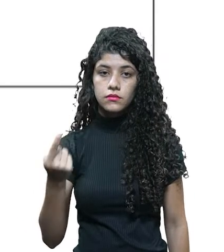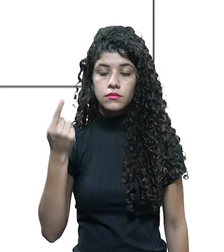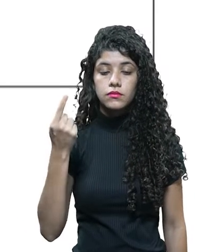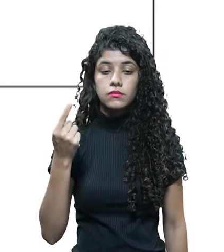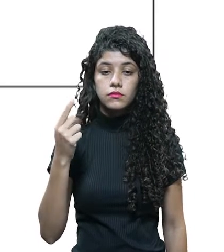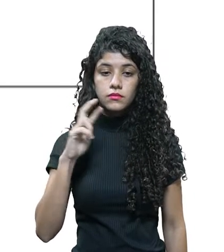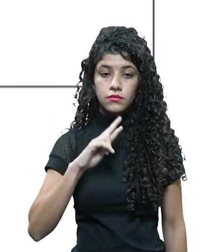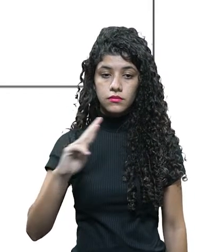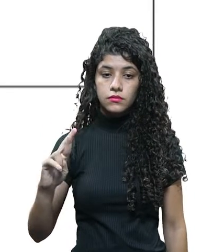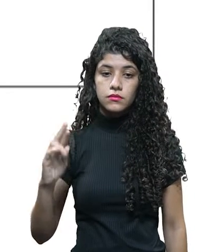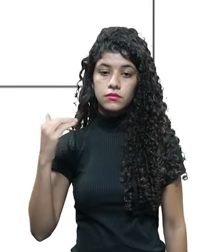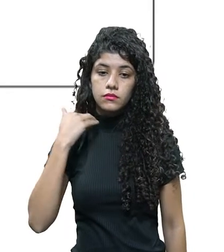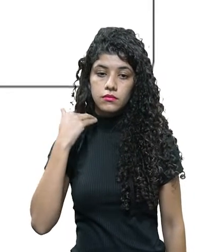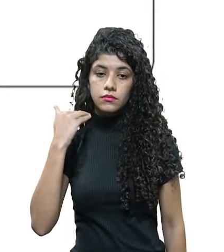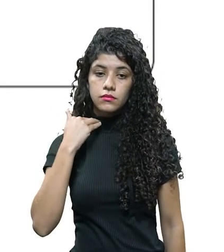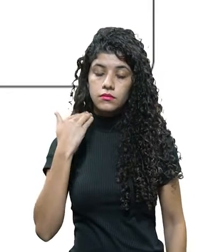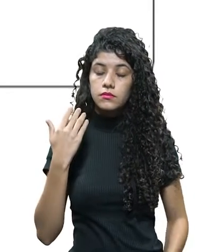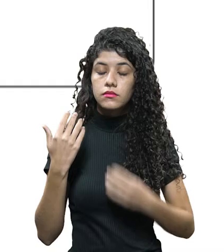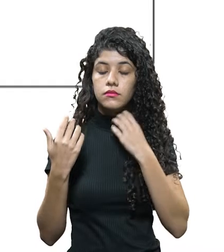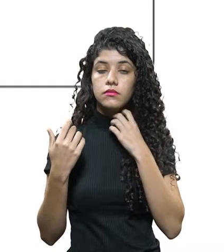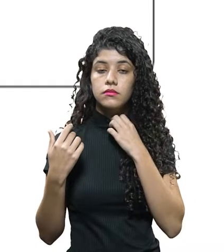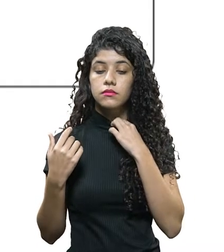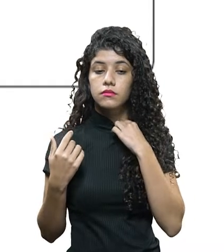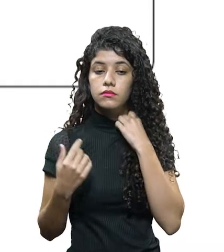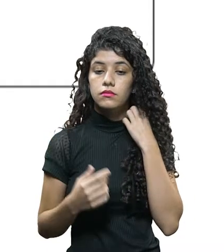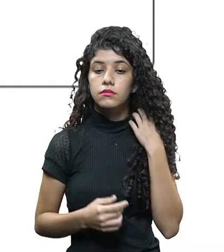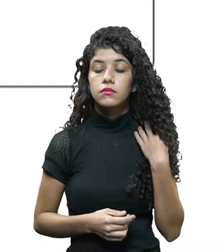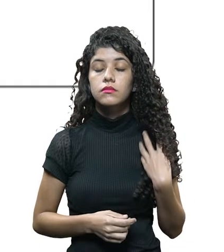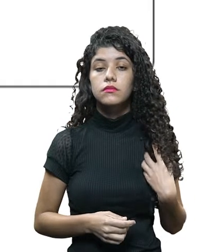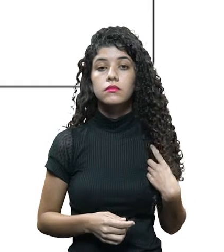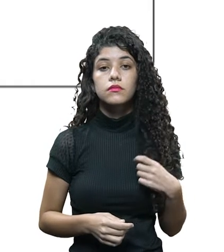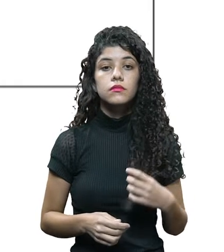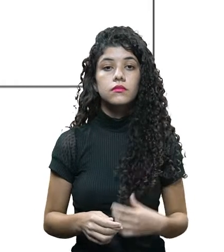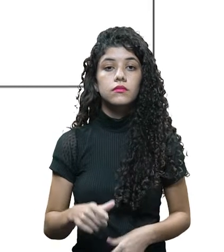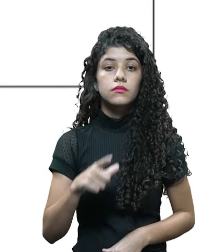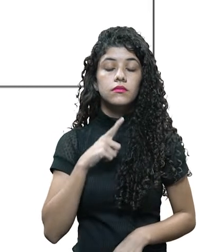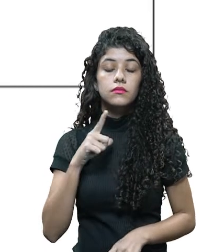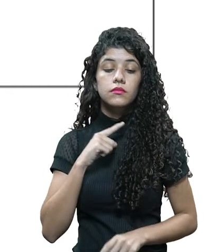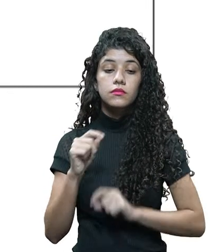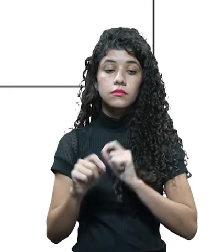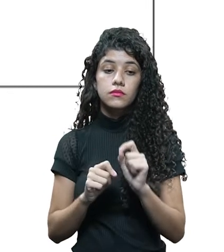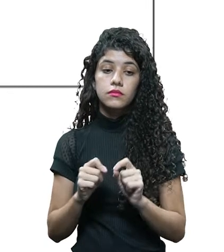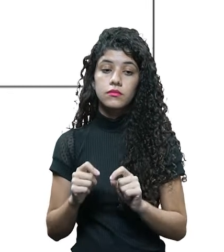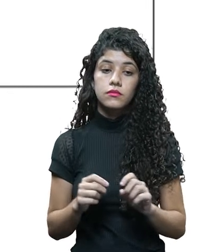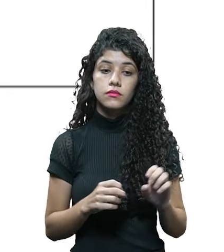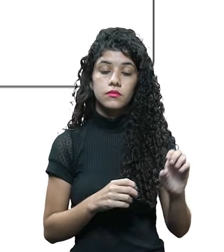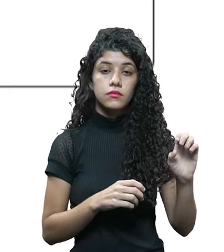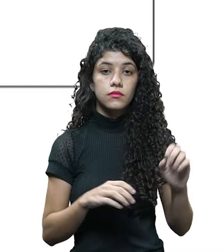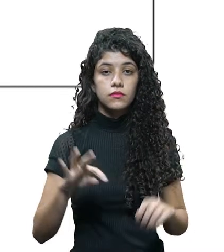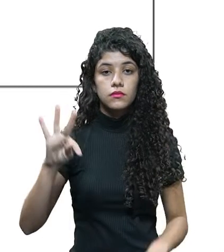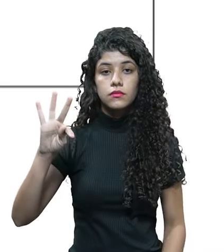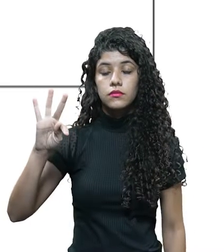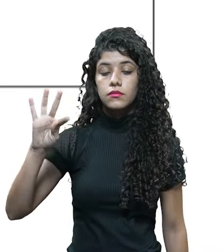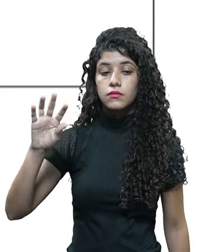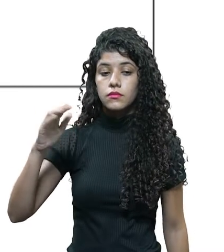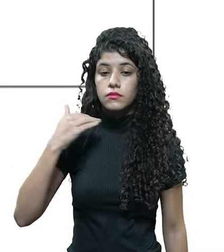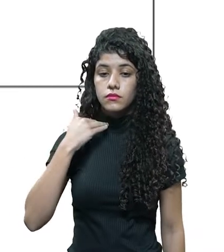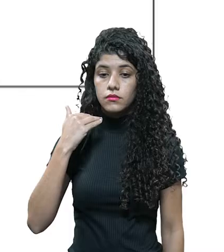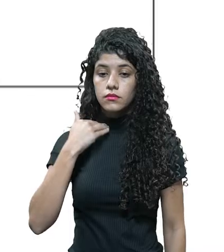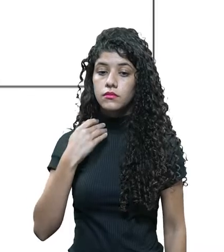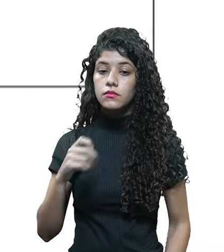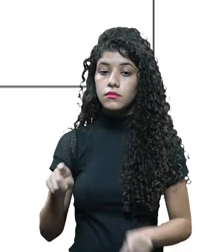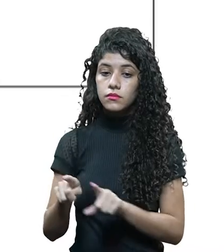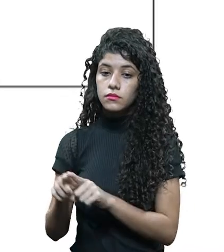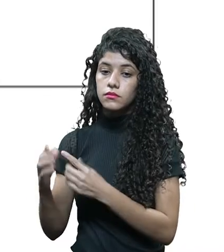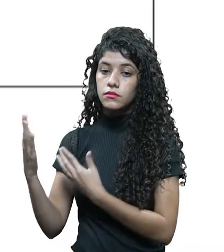R$1.000, depositando na conta bancos. Então temos aqui, do lado do ativo, os bancos, do